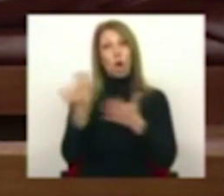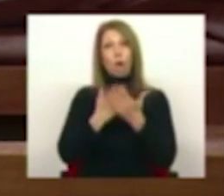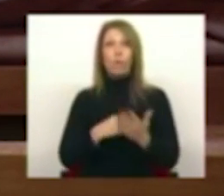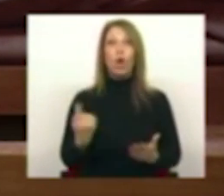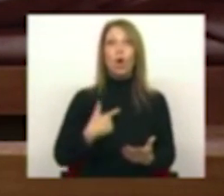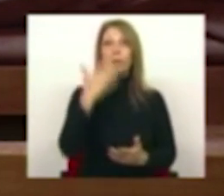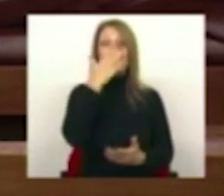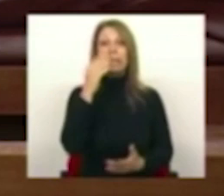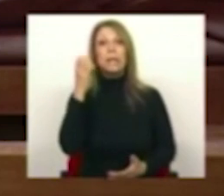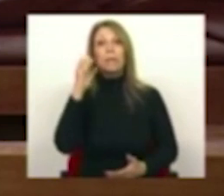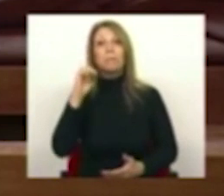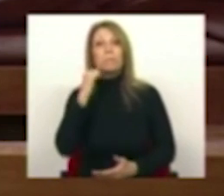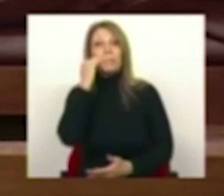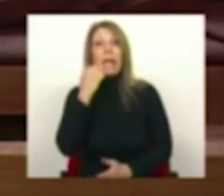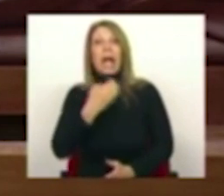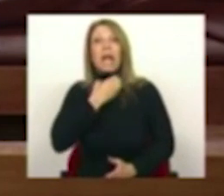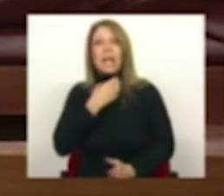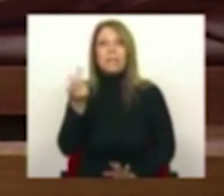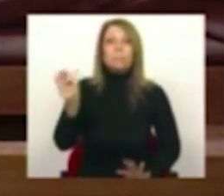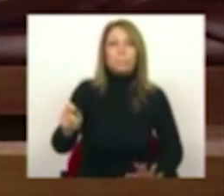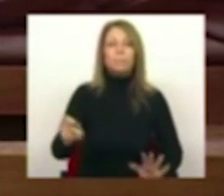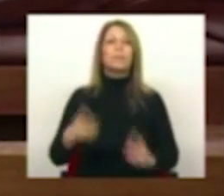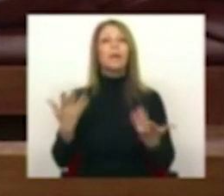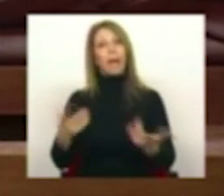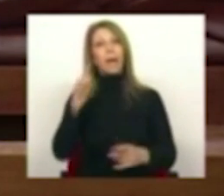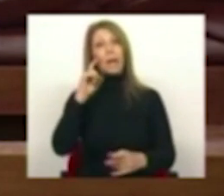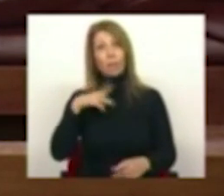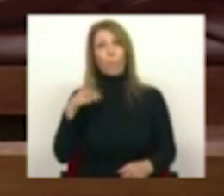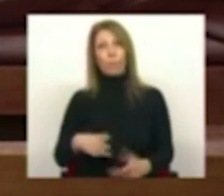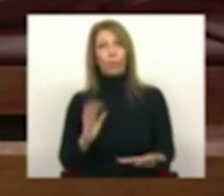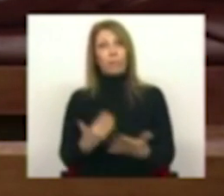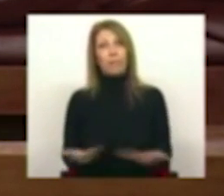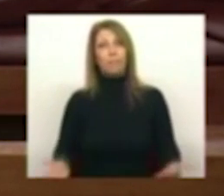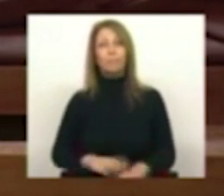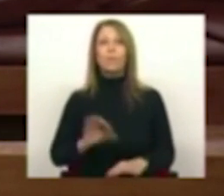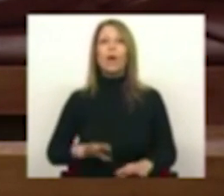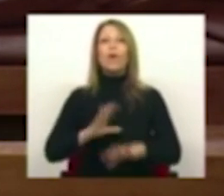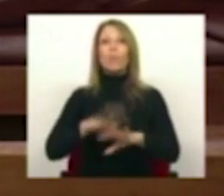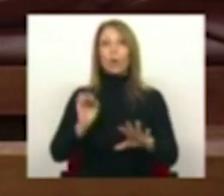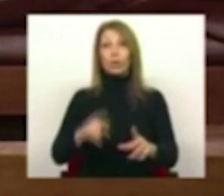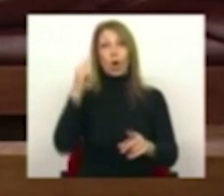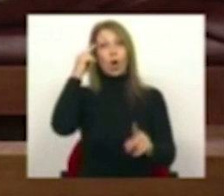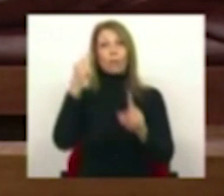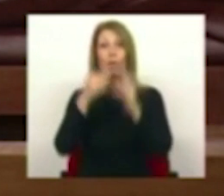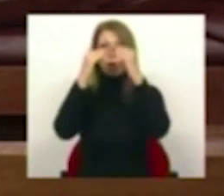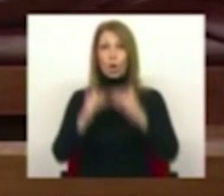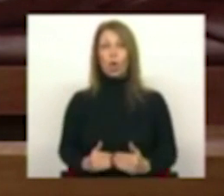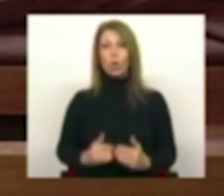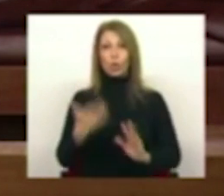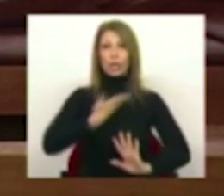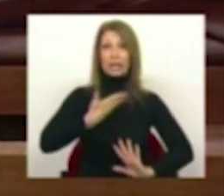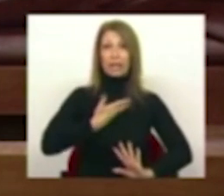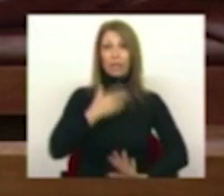mesmo uma garantia para Portugal. Temos, por isso, o objetivo de reduzir o rácio da dívida para 100% do